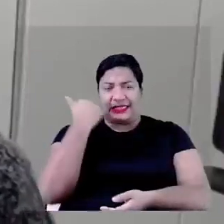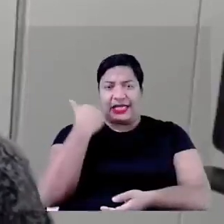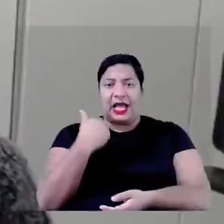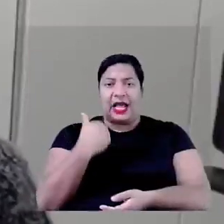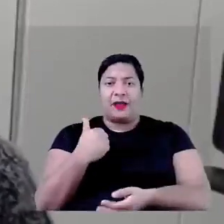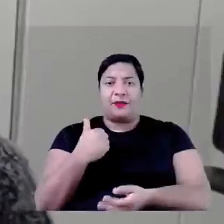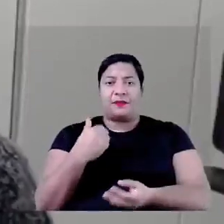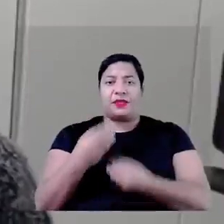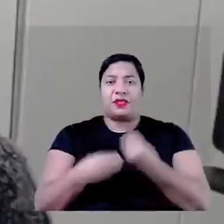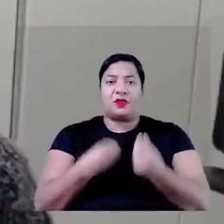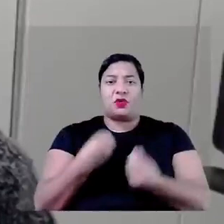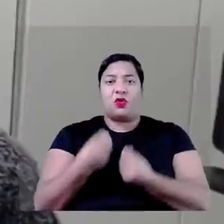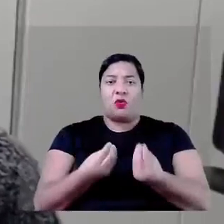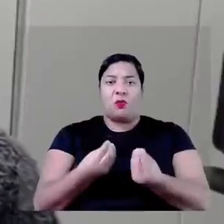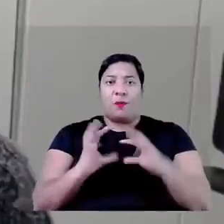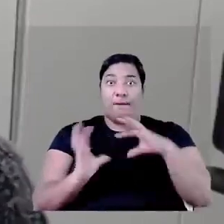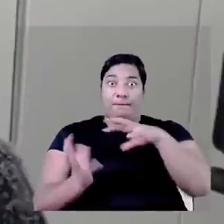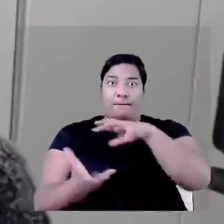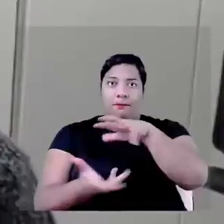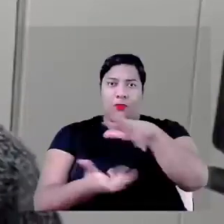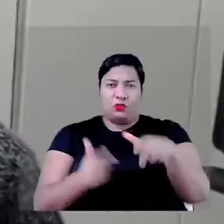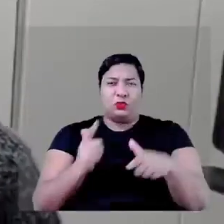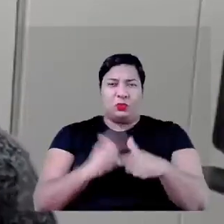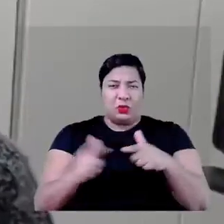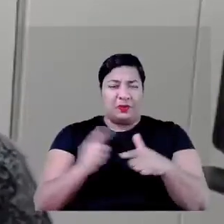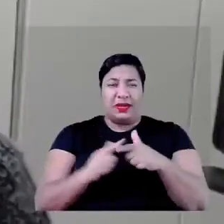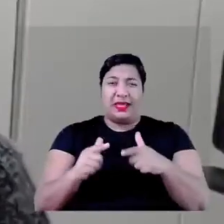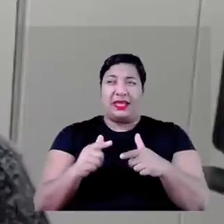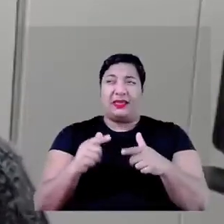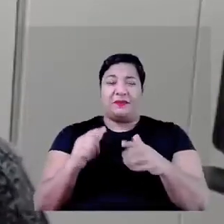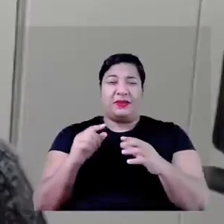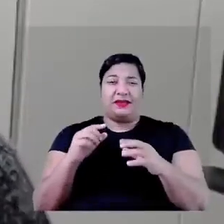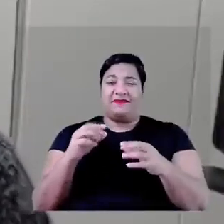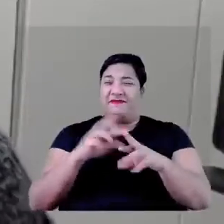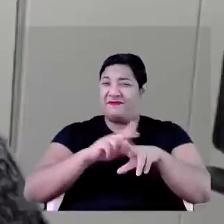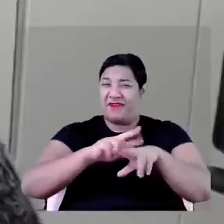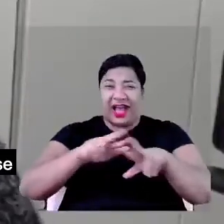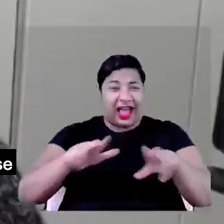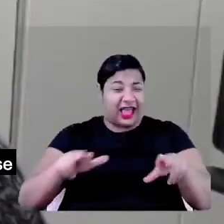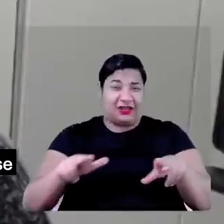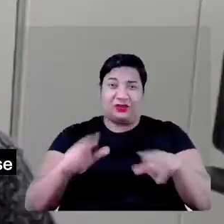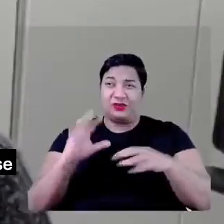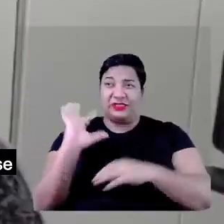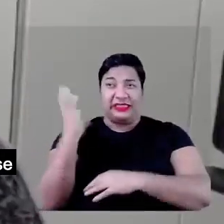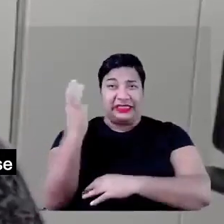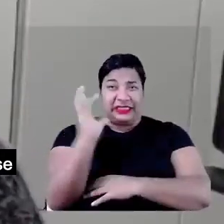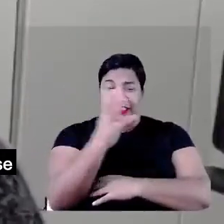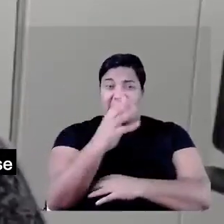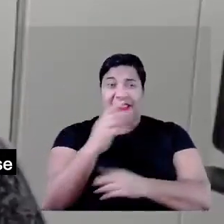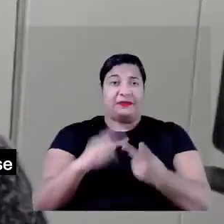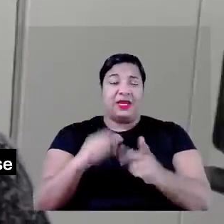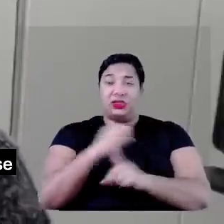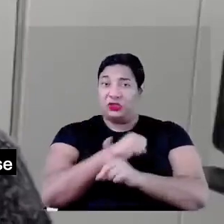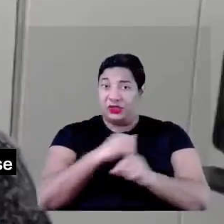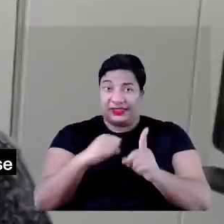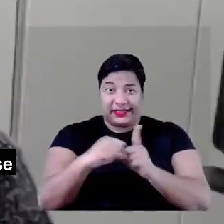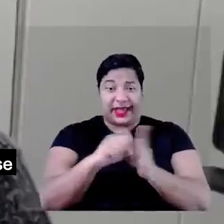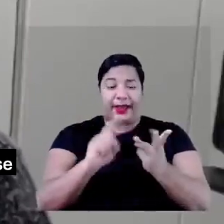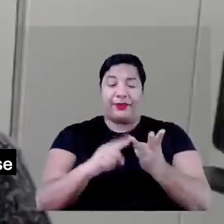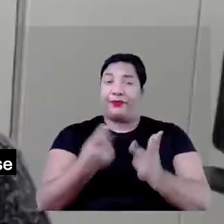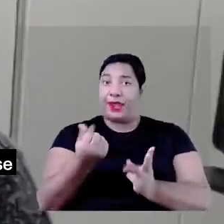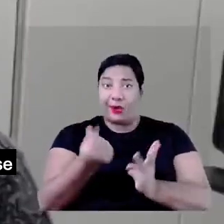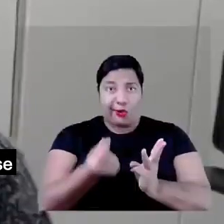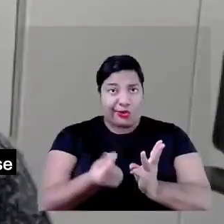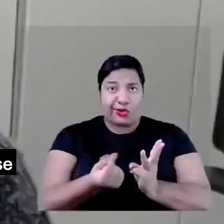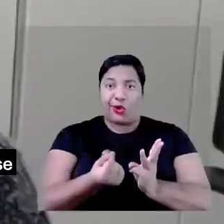basicamente um cenário de crise climática, ambiental, social e econômica em diversas partes do planeta.